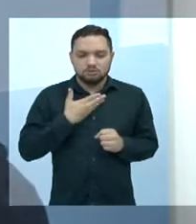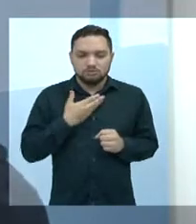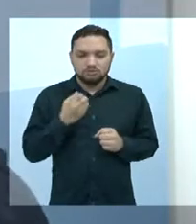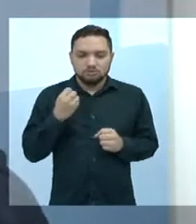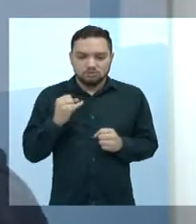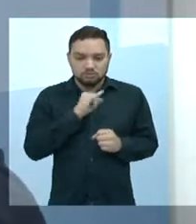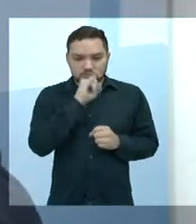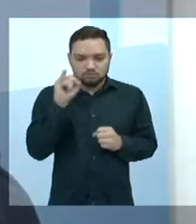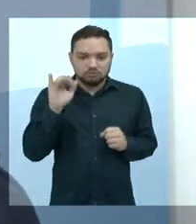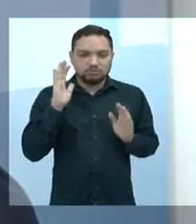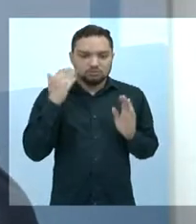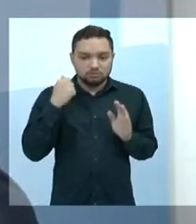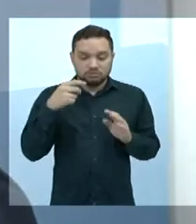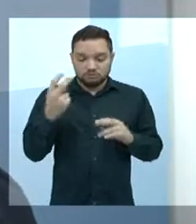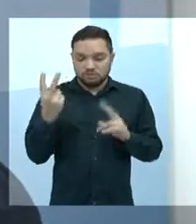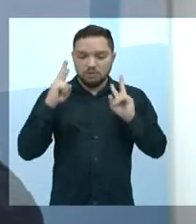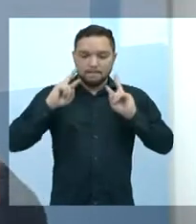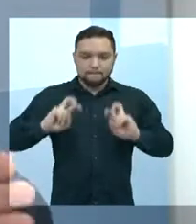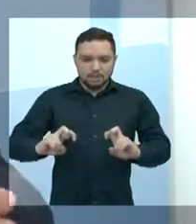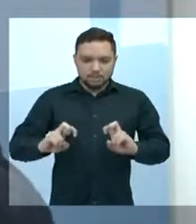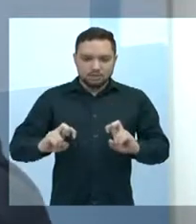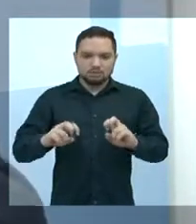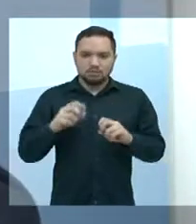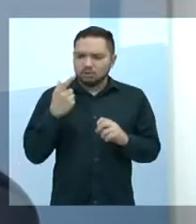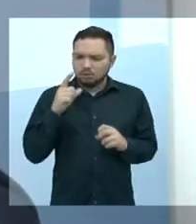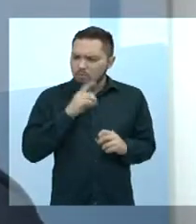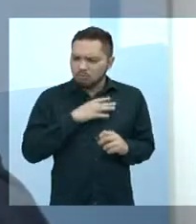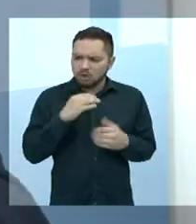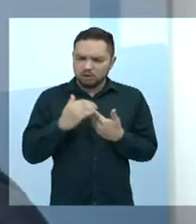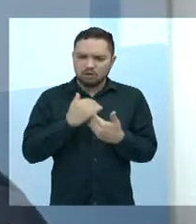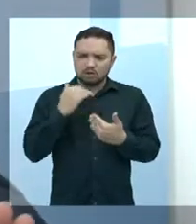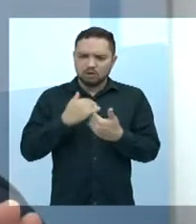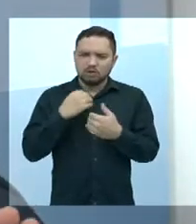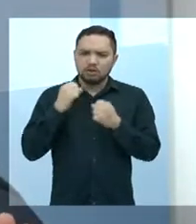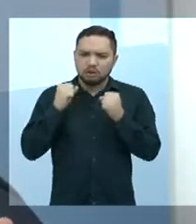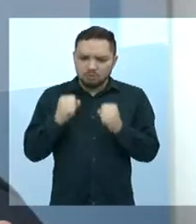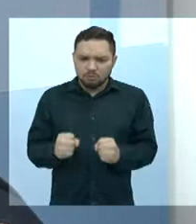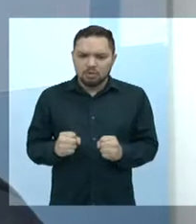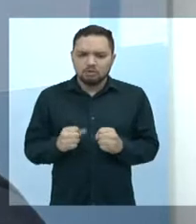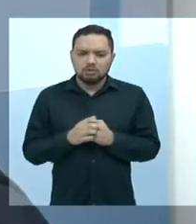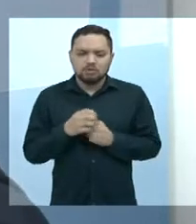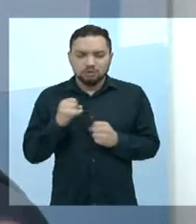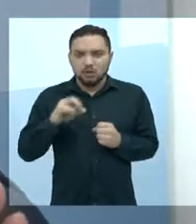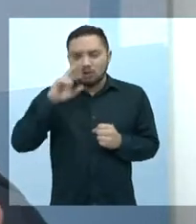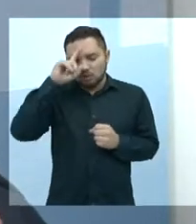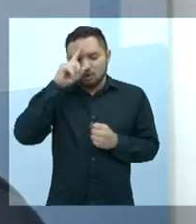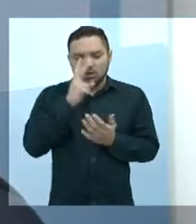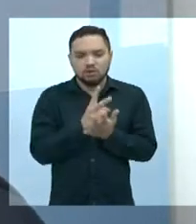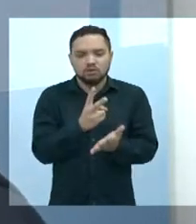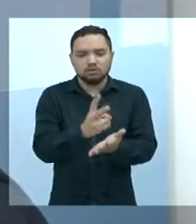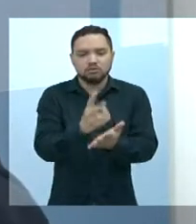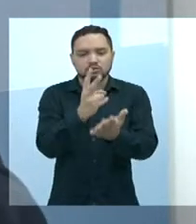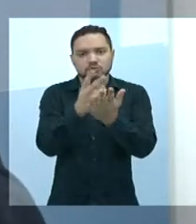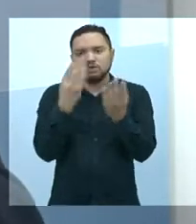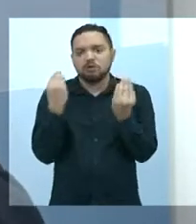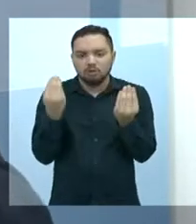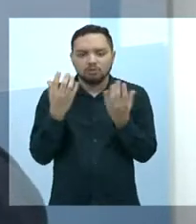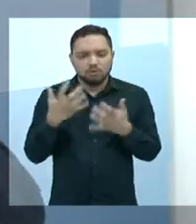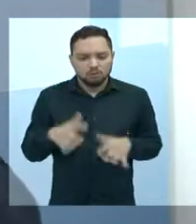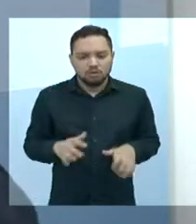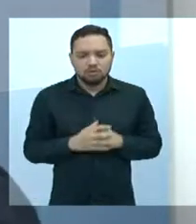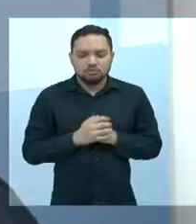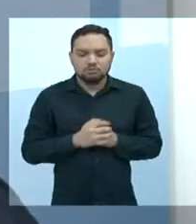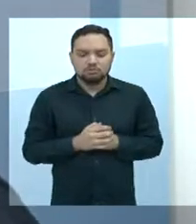se olharem uma coisa errada em mim, não tenha medo de dizer, me consertar, porque senão eu vou permanecer no erro e não vou acertar nunca. Então, não tenha medo